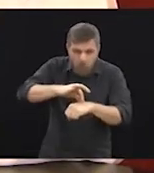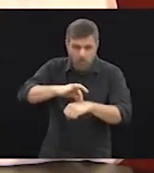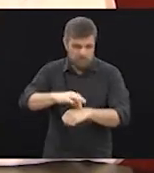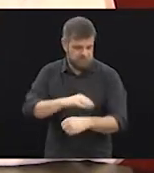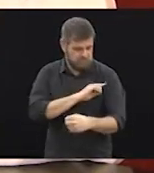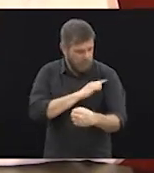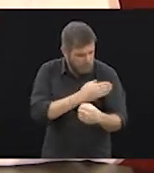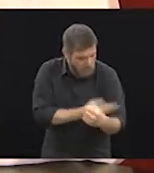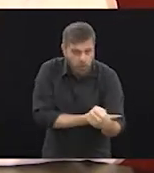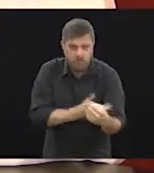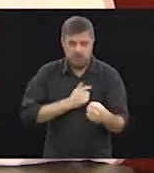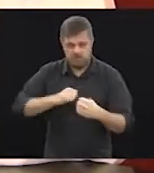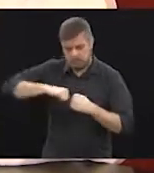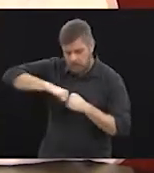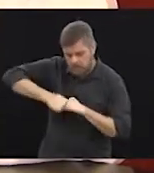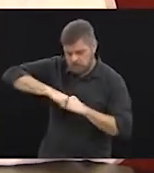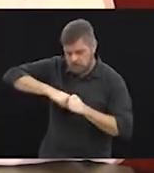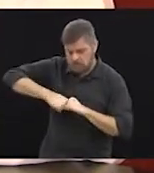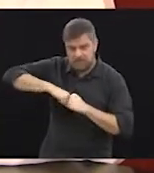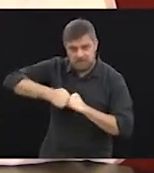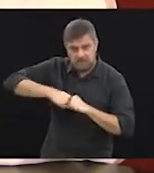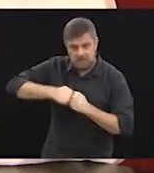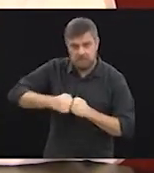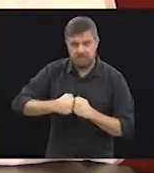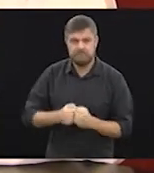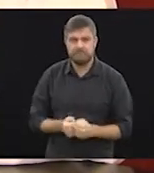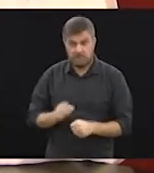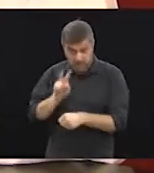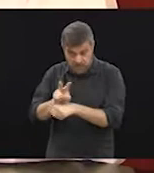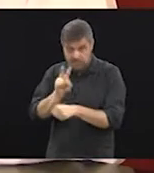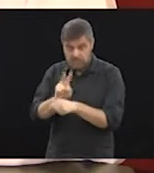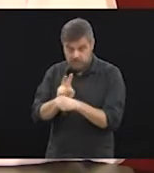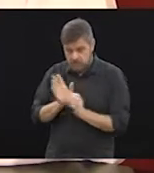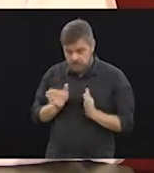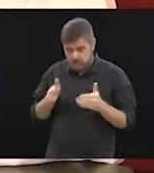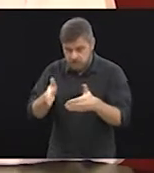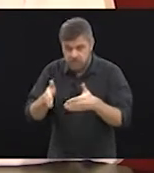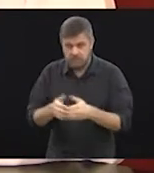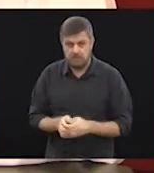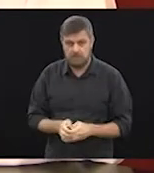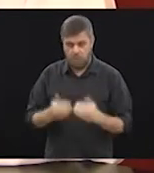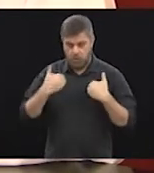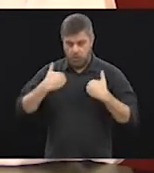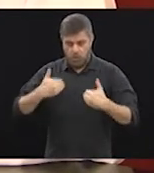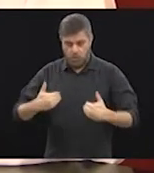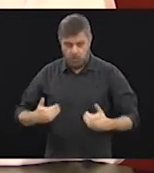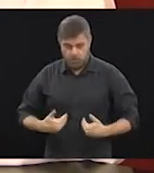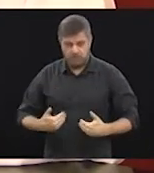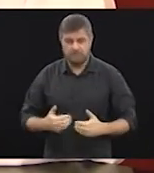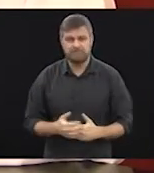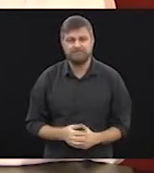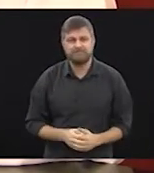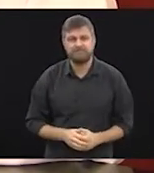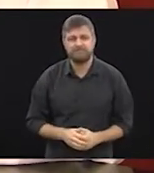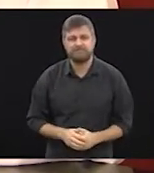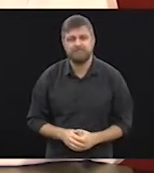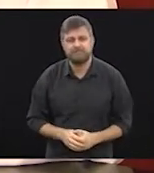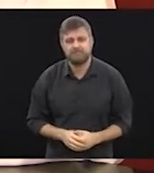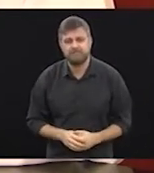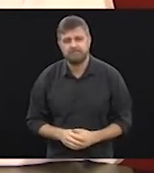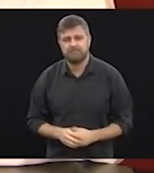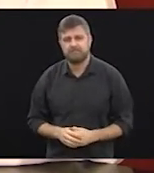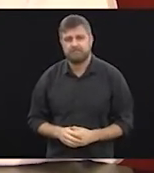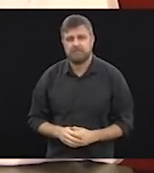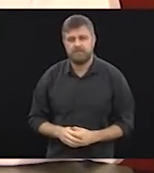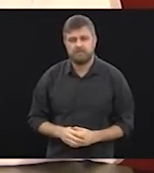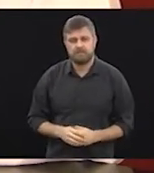músculos, os ossos, as articulações, os ligamentos, os tendões, de todo o corpo.